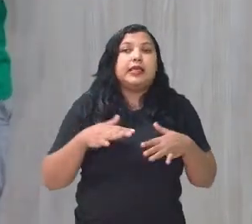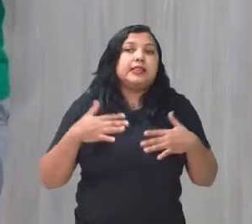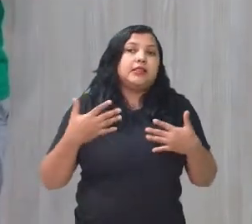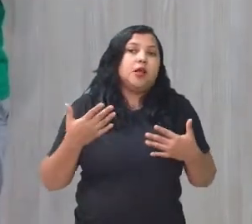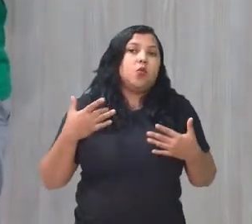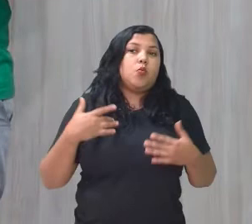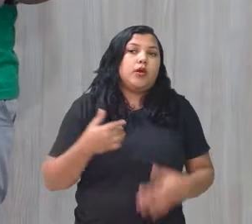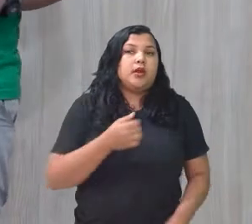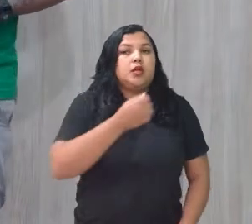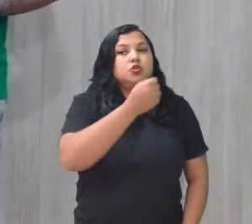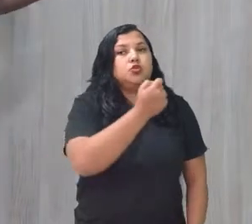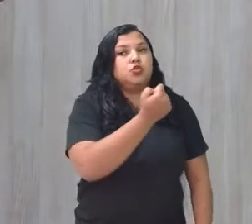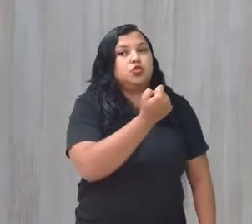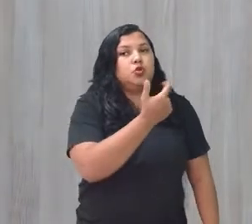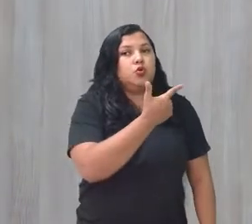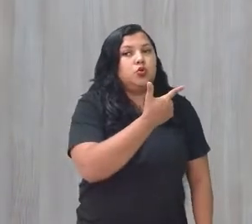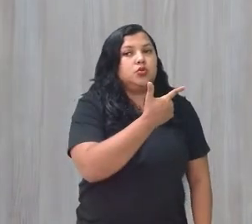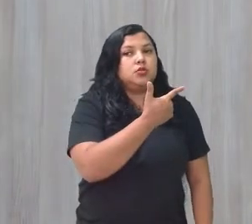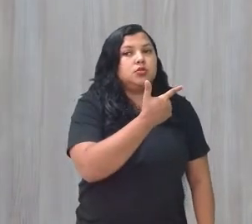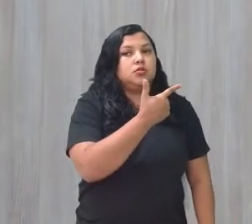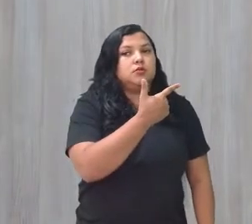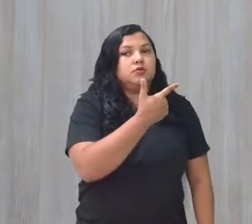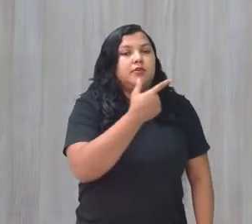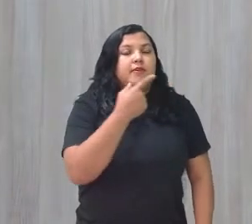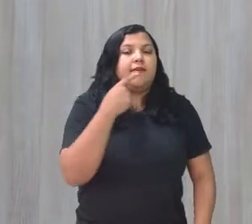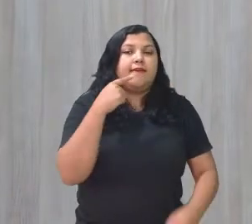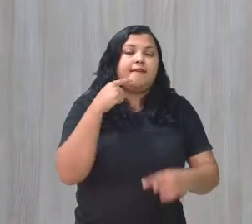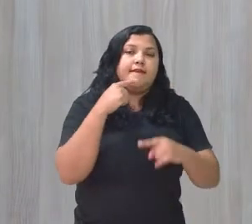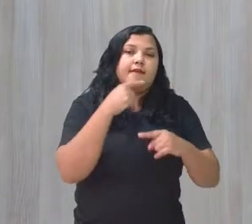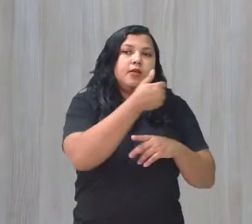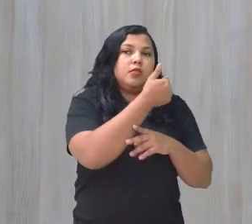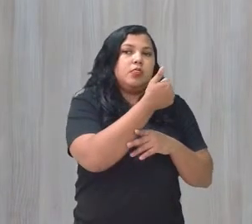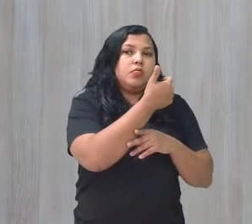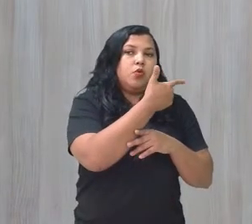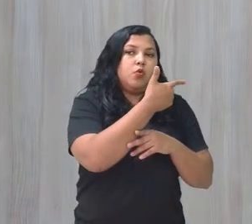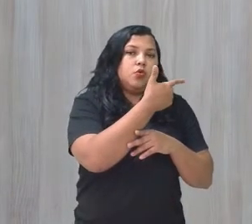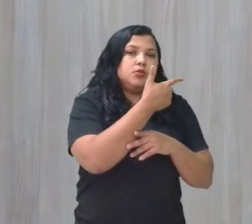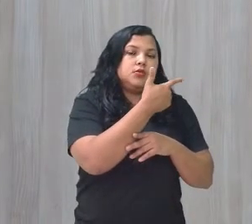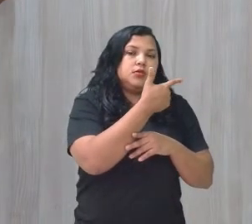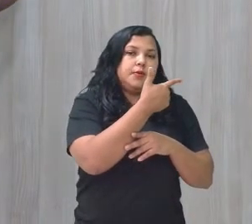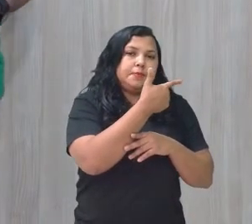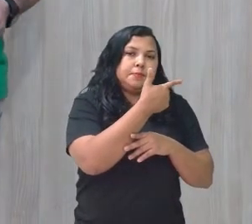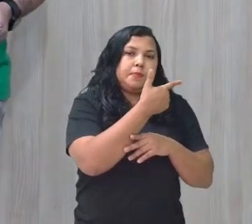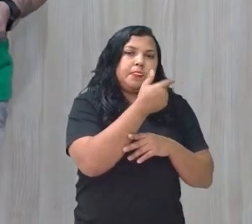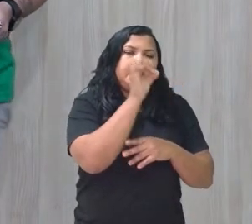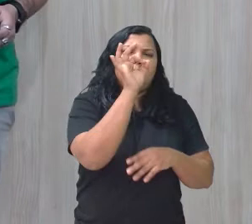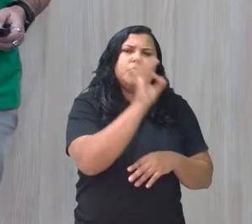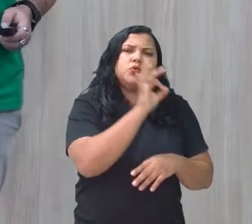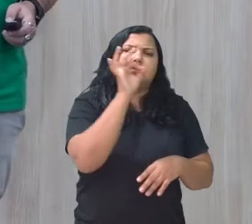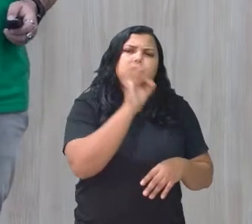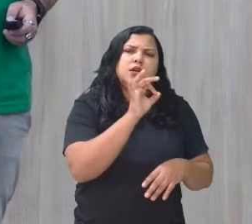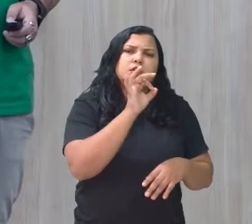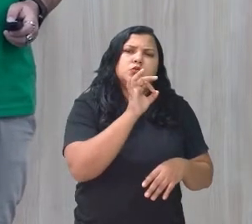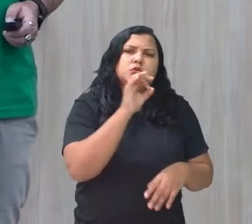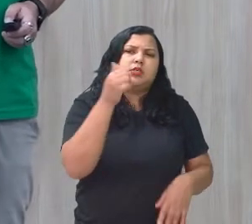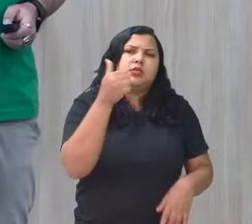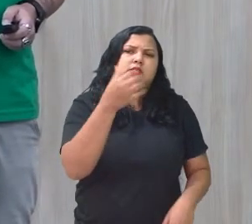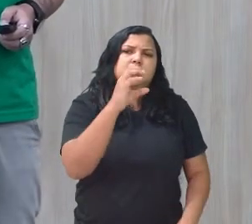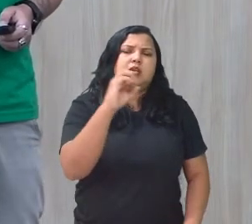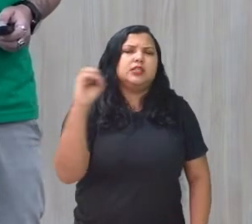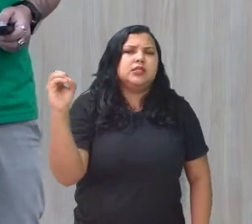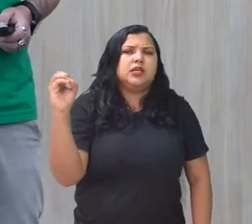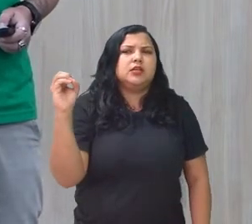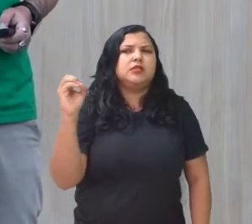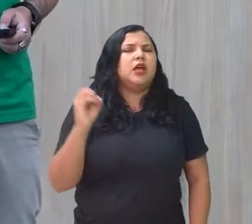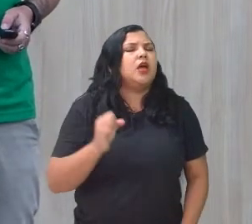ali os 12 e vai fazer o 12% de 600, ou seja, eles já iriam dar a resposta